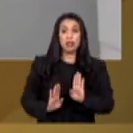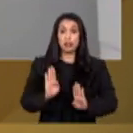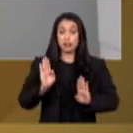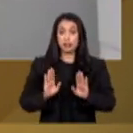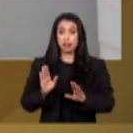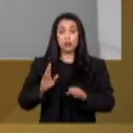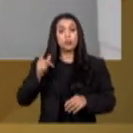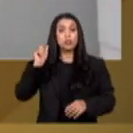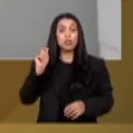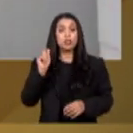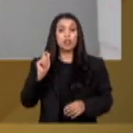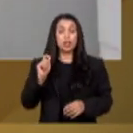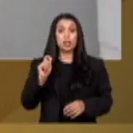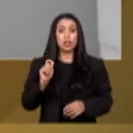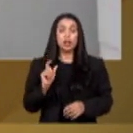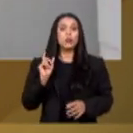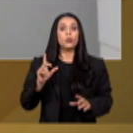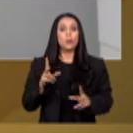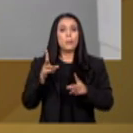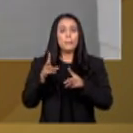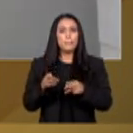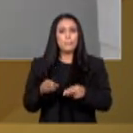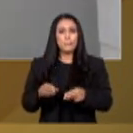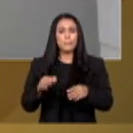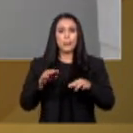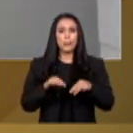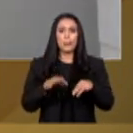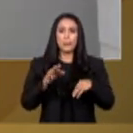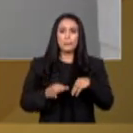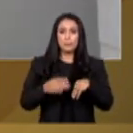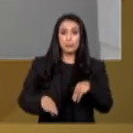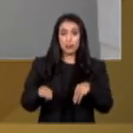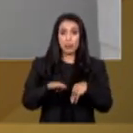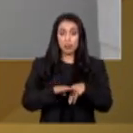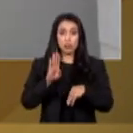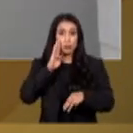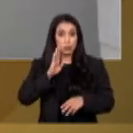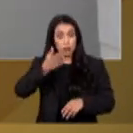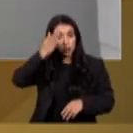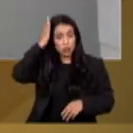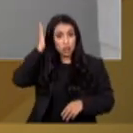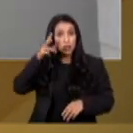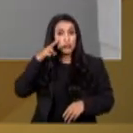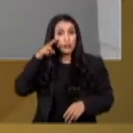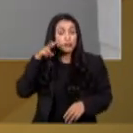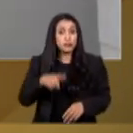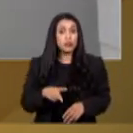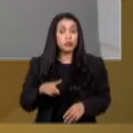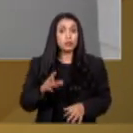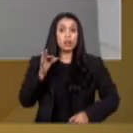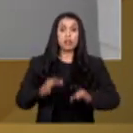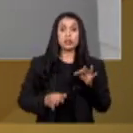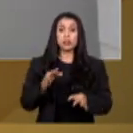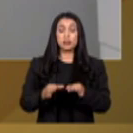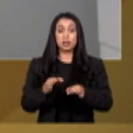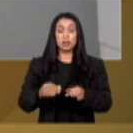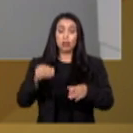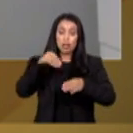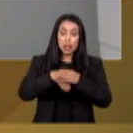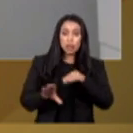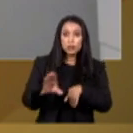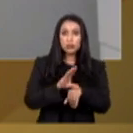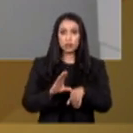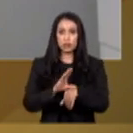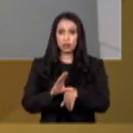marco aurélio em volta anterior antena em silêncio eloquente do legislador constituinte e os 70 seria